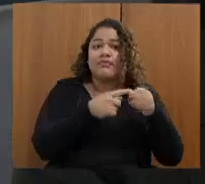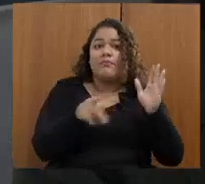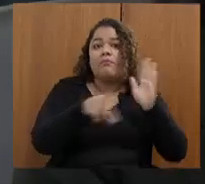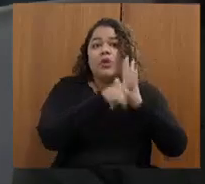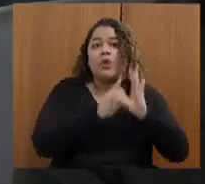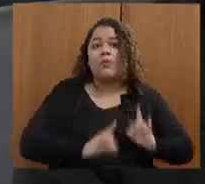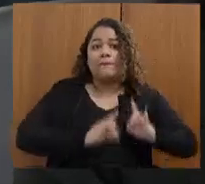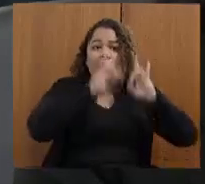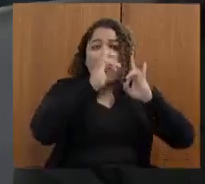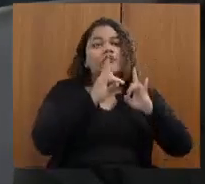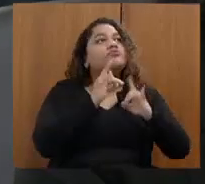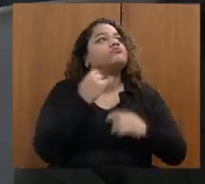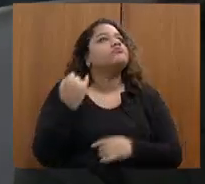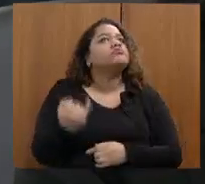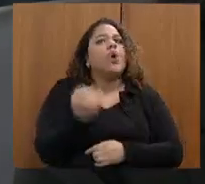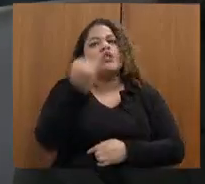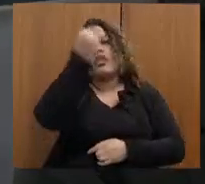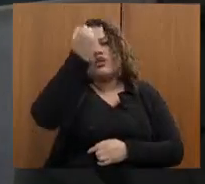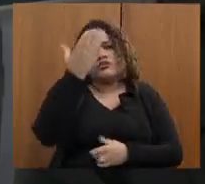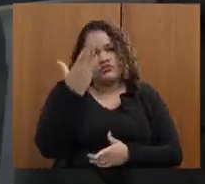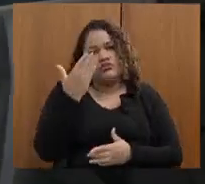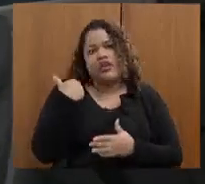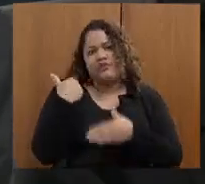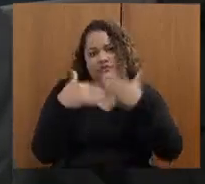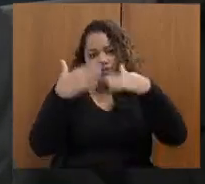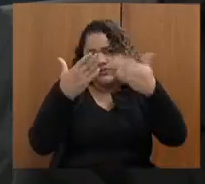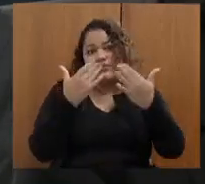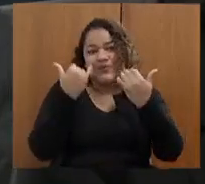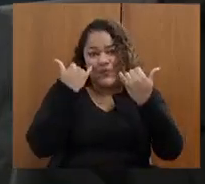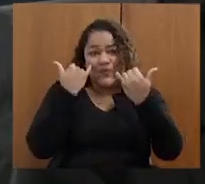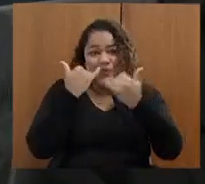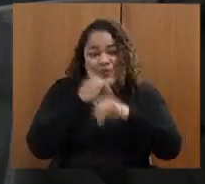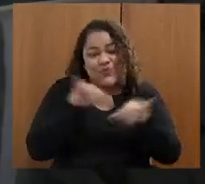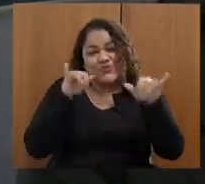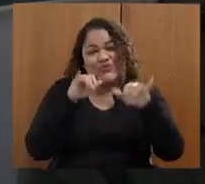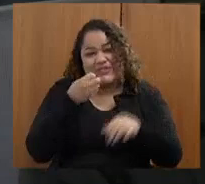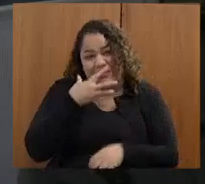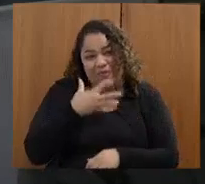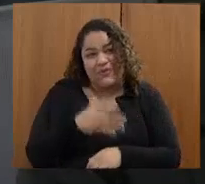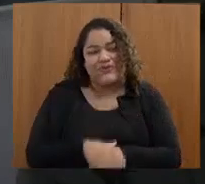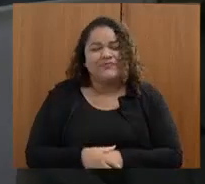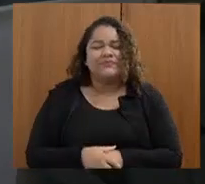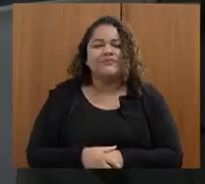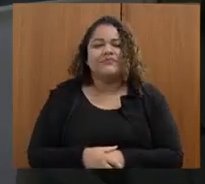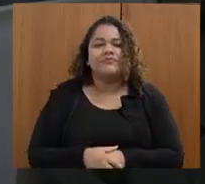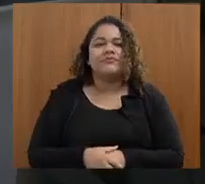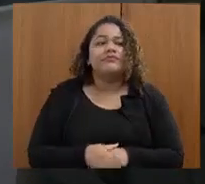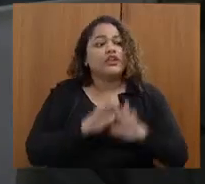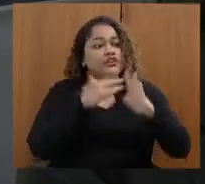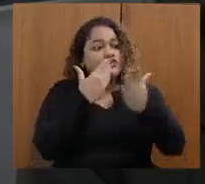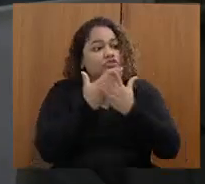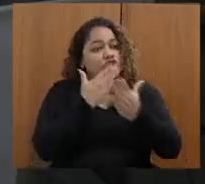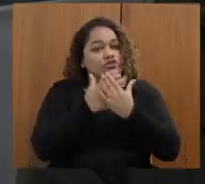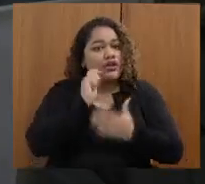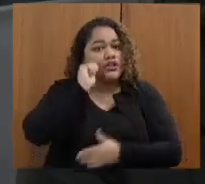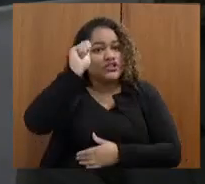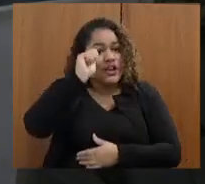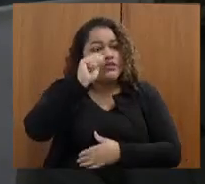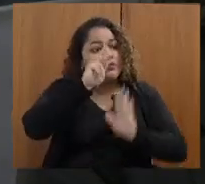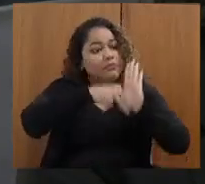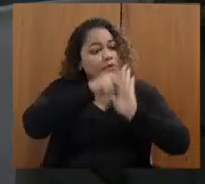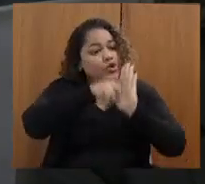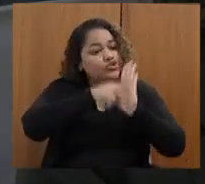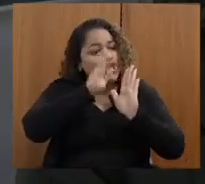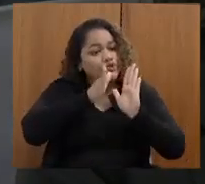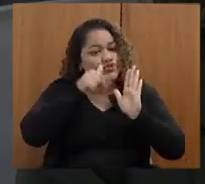um importante avanço notícia boa sobre a questão do Colégio Tiradentes é um projeto que já está na casa